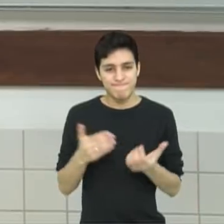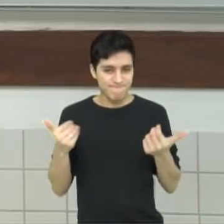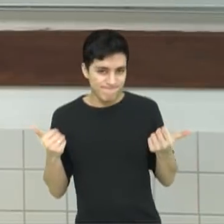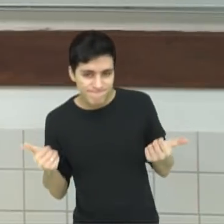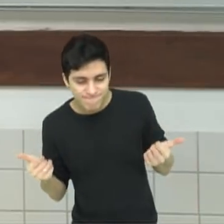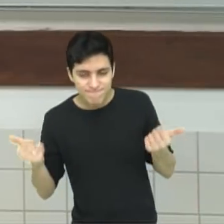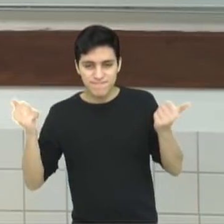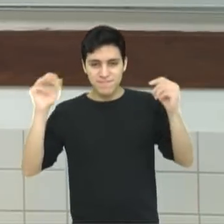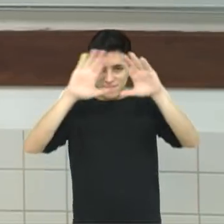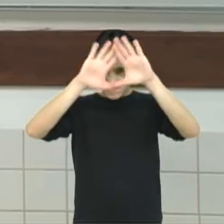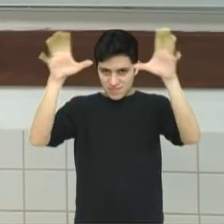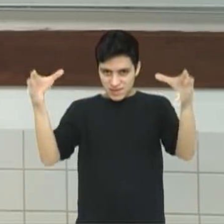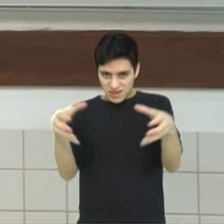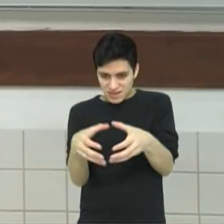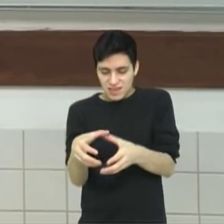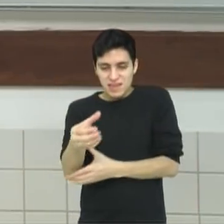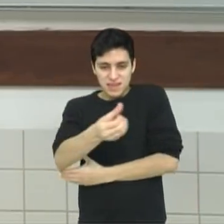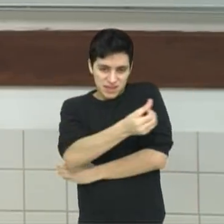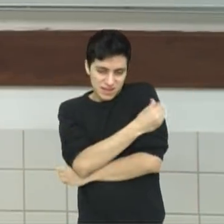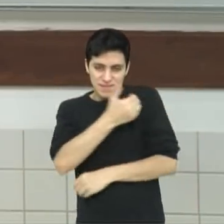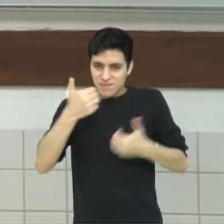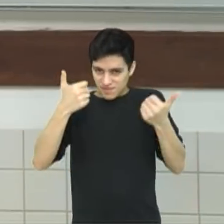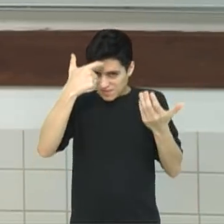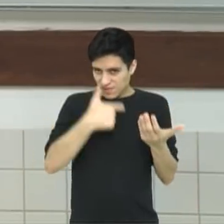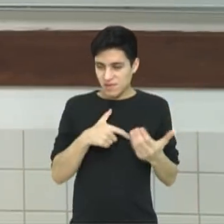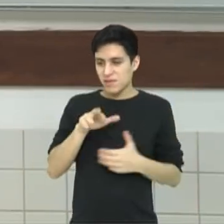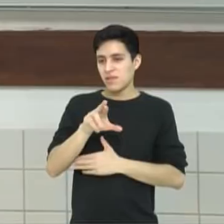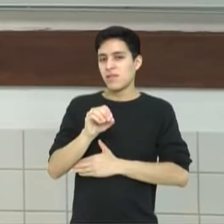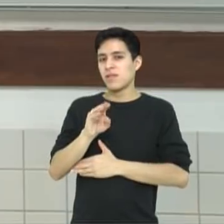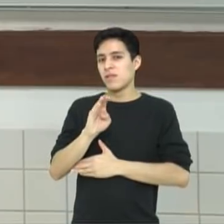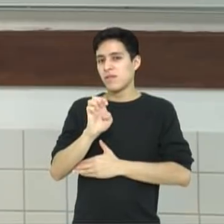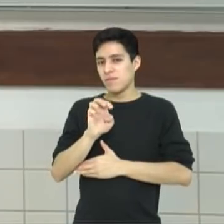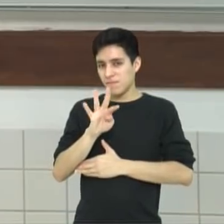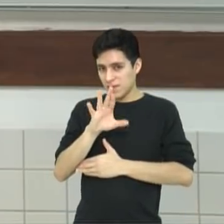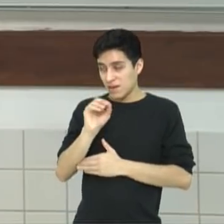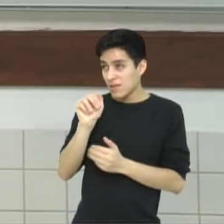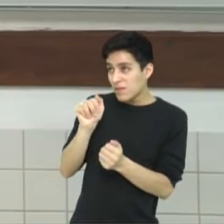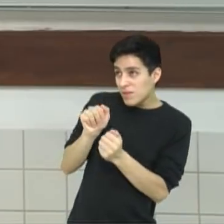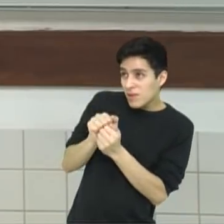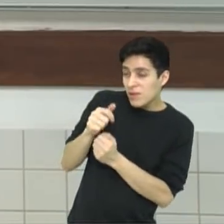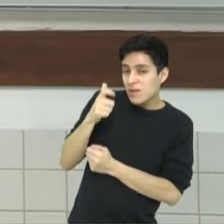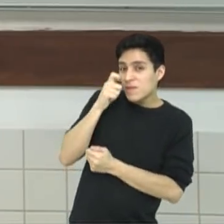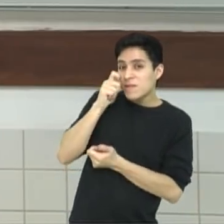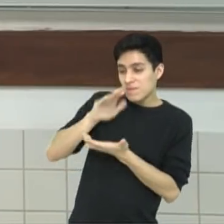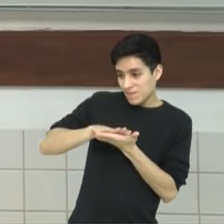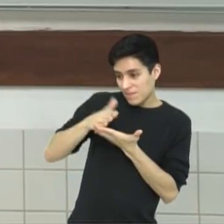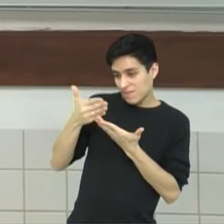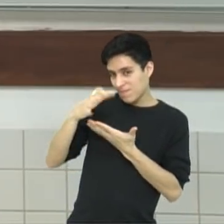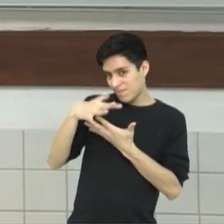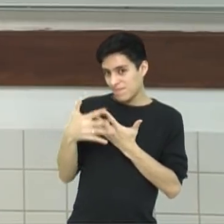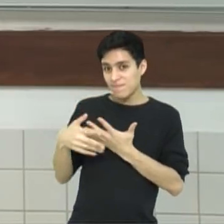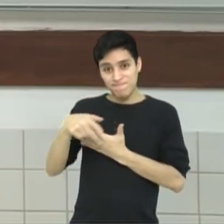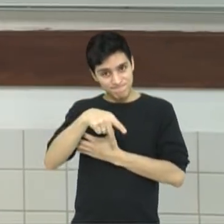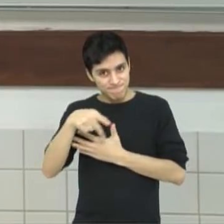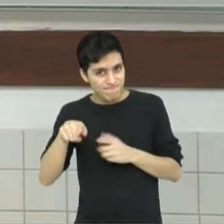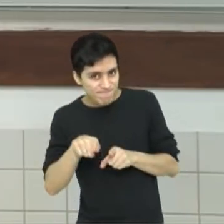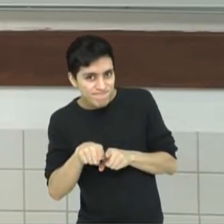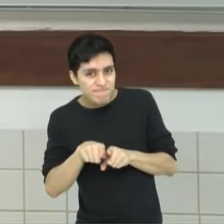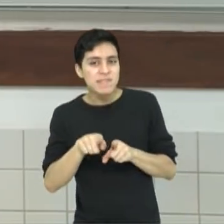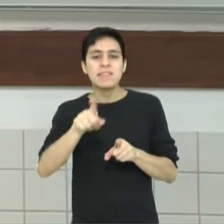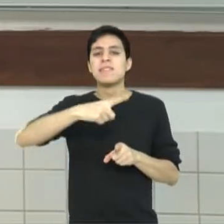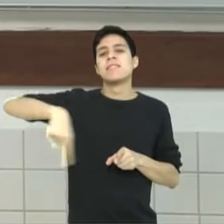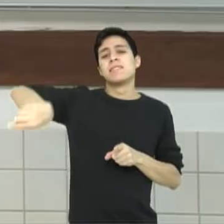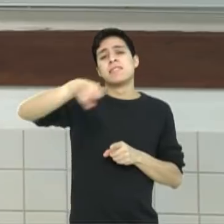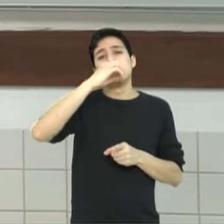Fala, galerinha do sexto ano, tudo bem? Sou o professor Roberto Falcione, professor de História, e junto com o professor Lucas. Sejam todos